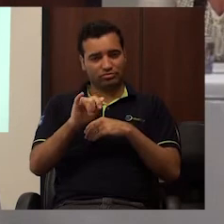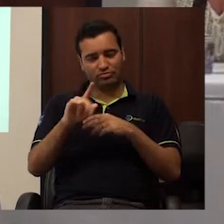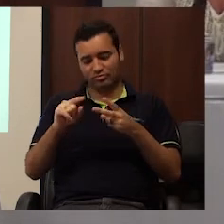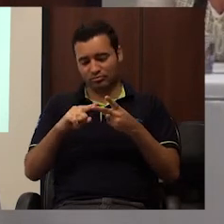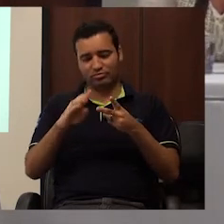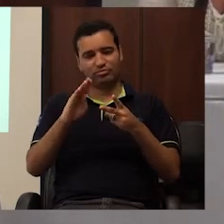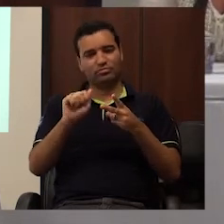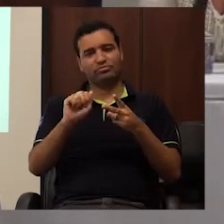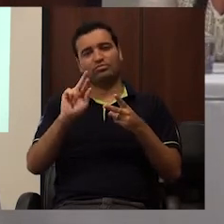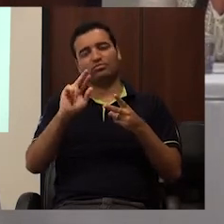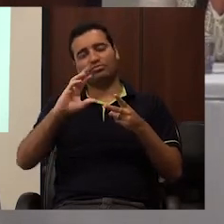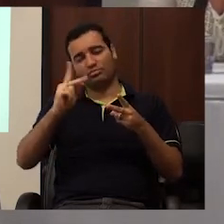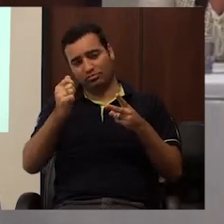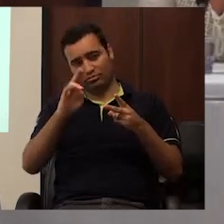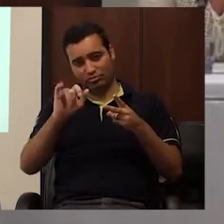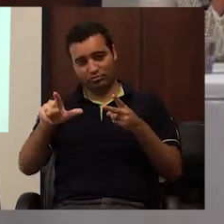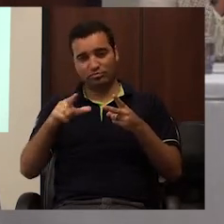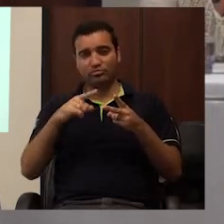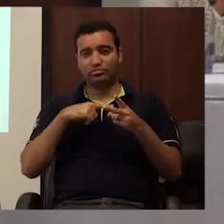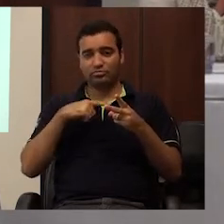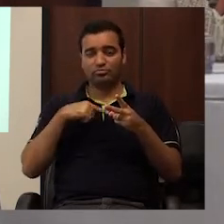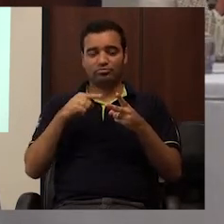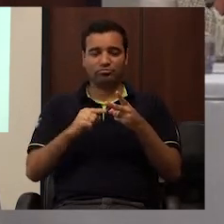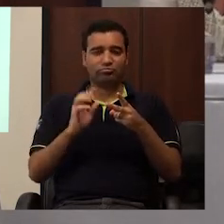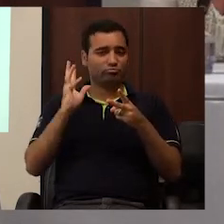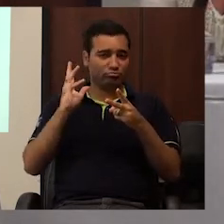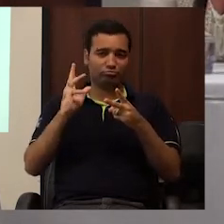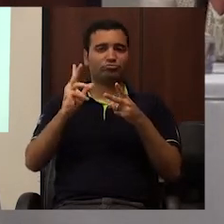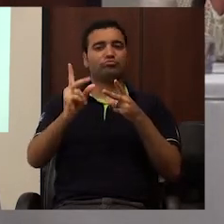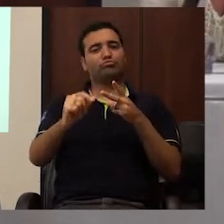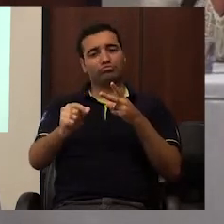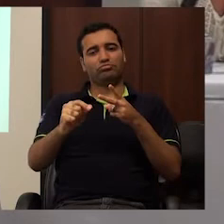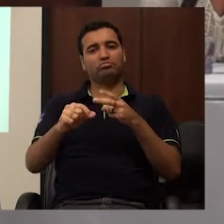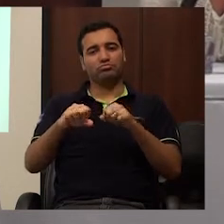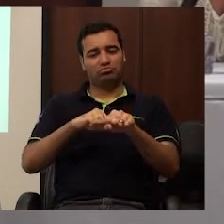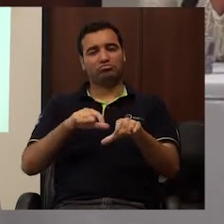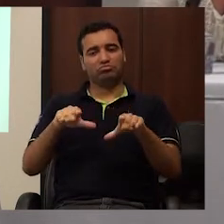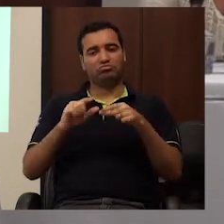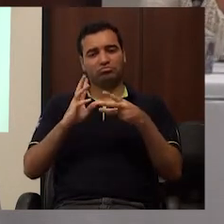né? Mas manteve o caráter generalista ainda dessa formação.